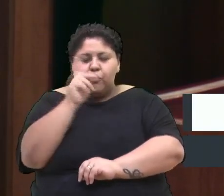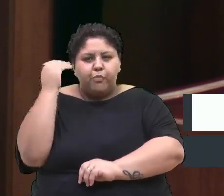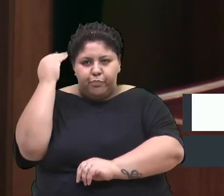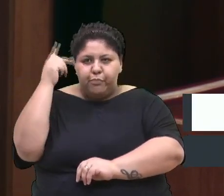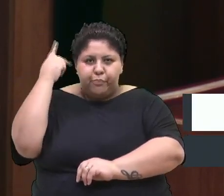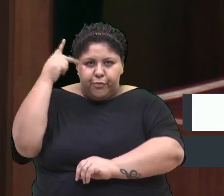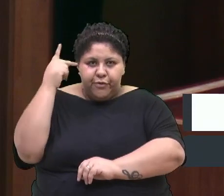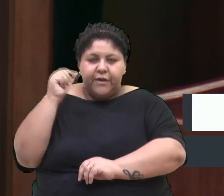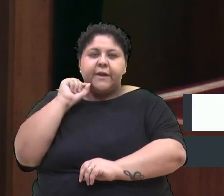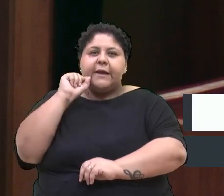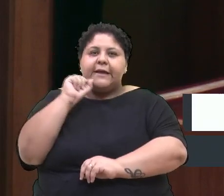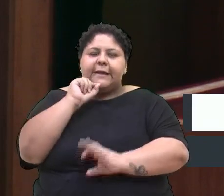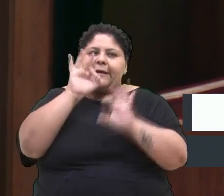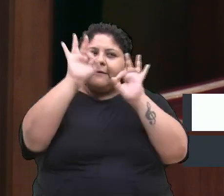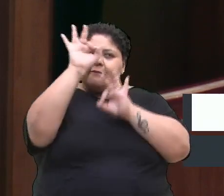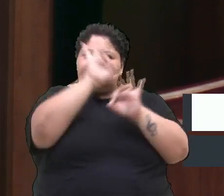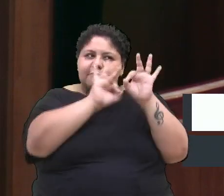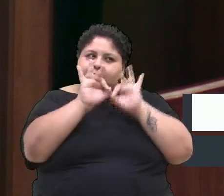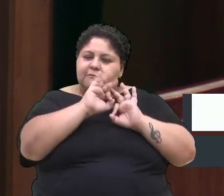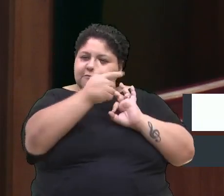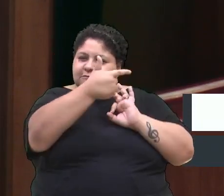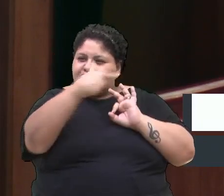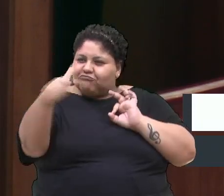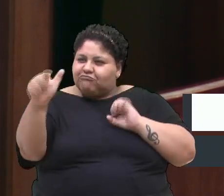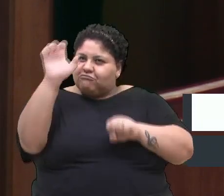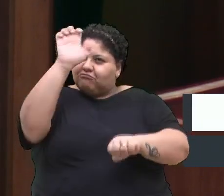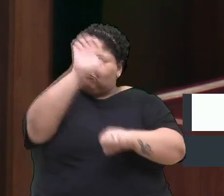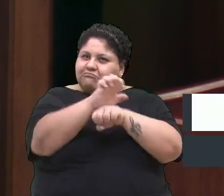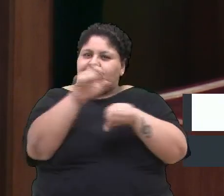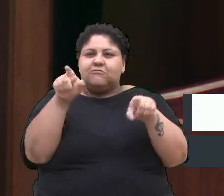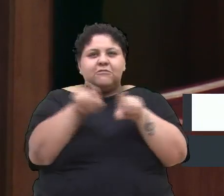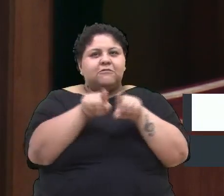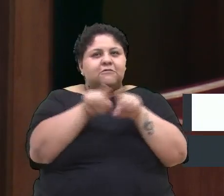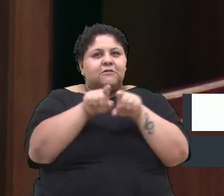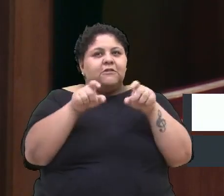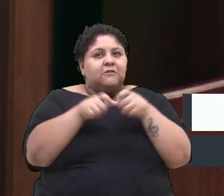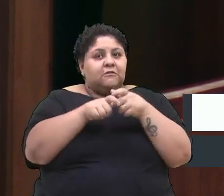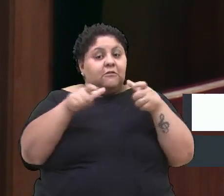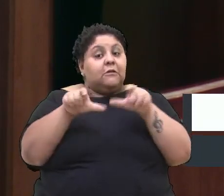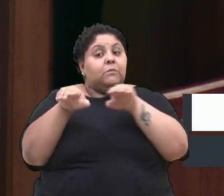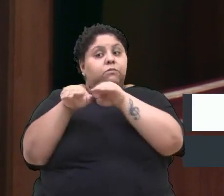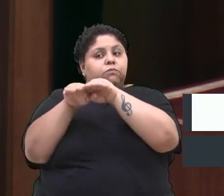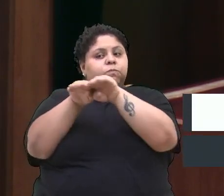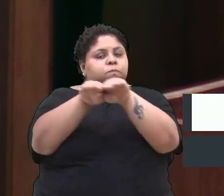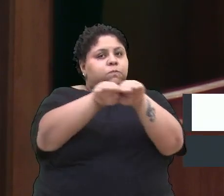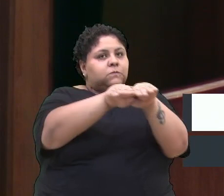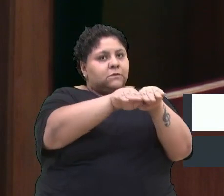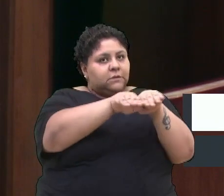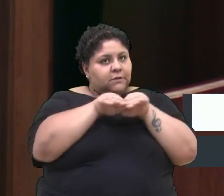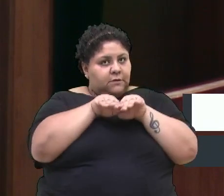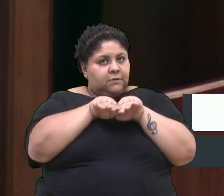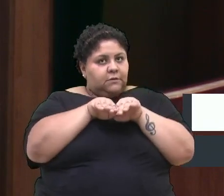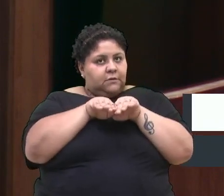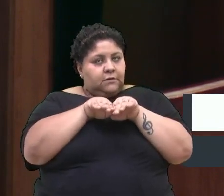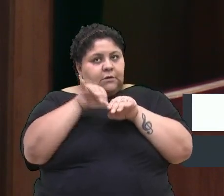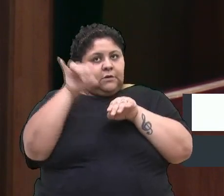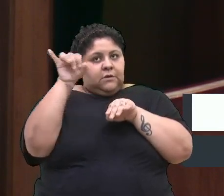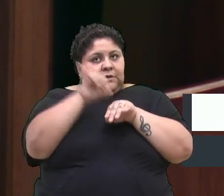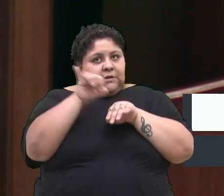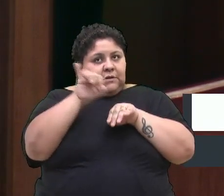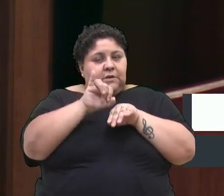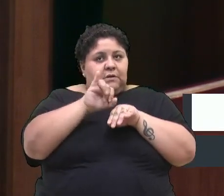Mas quem está articulando para que os outros estados também aumentem na mesma proporção a alíquota de